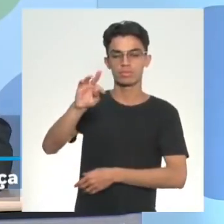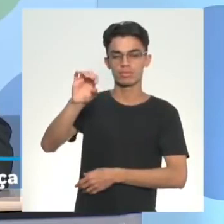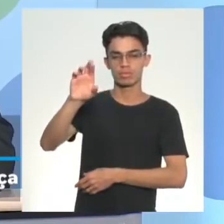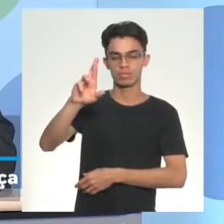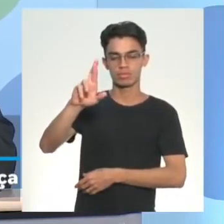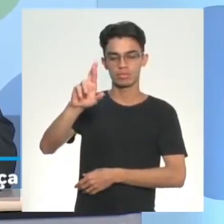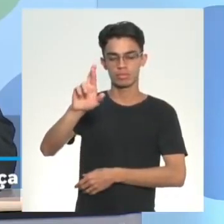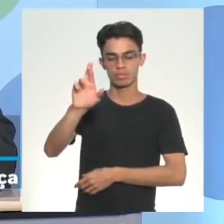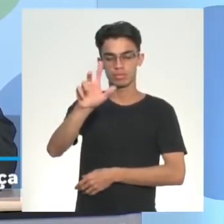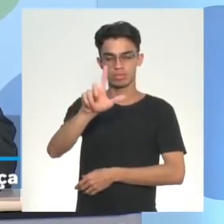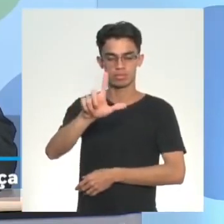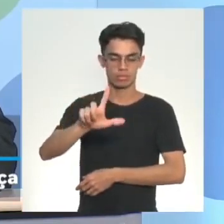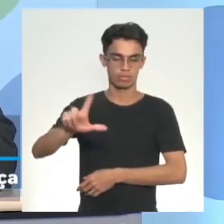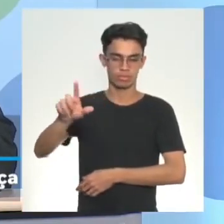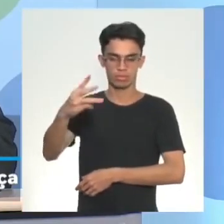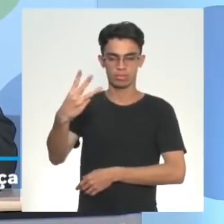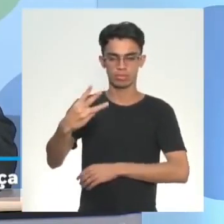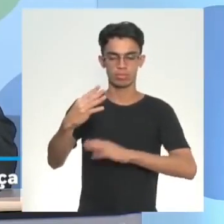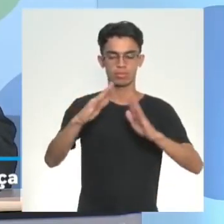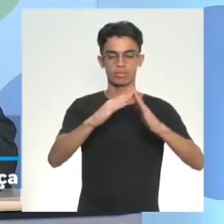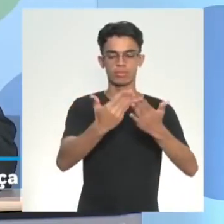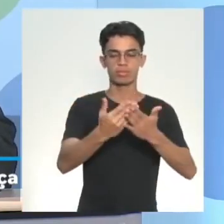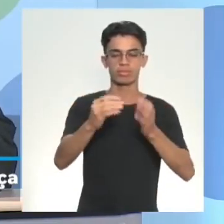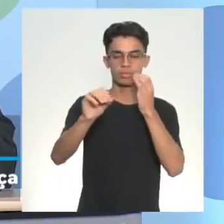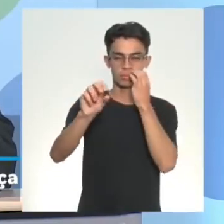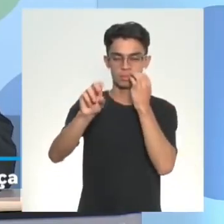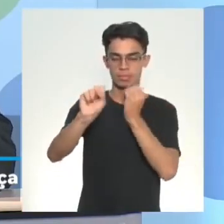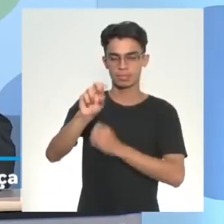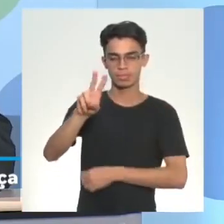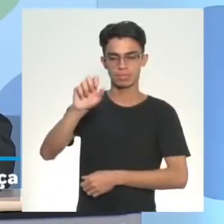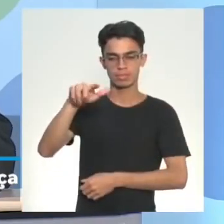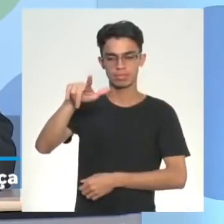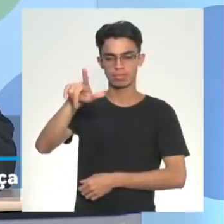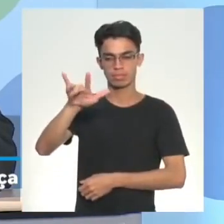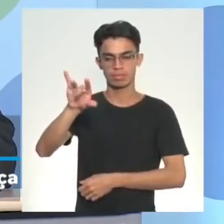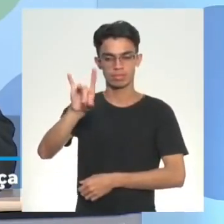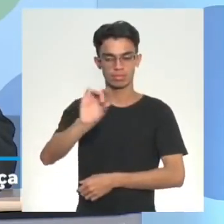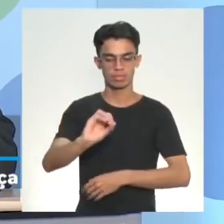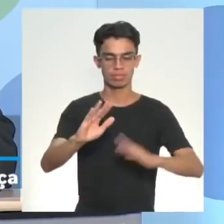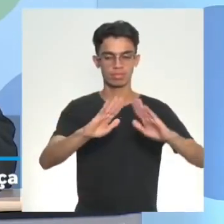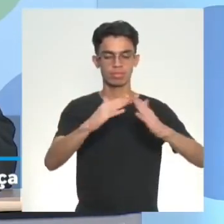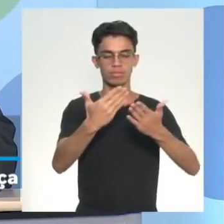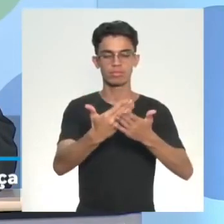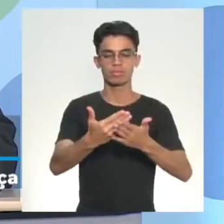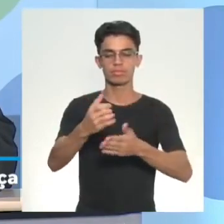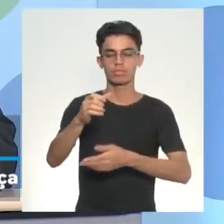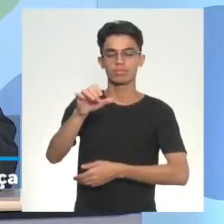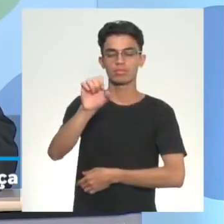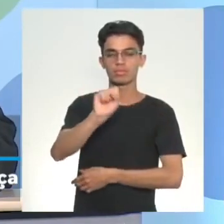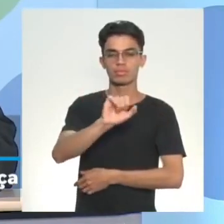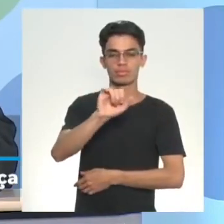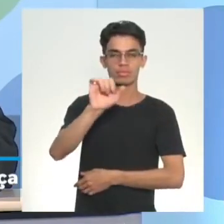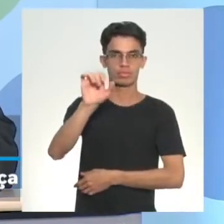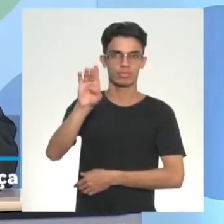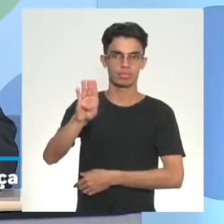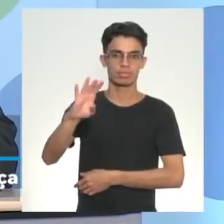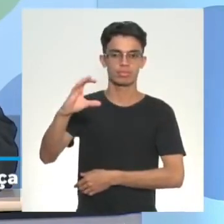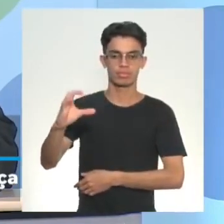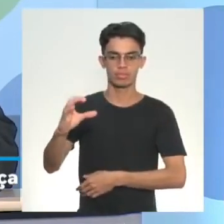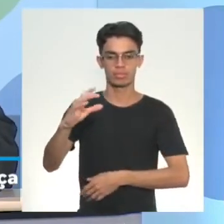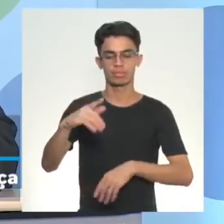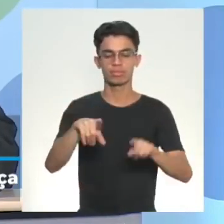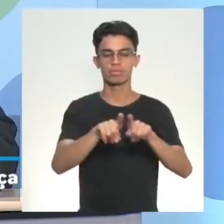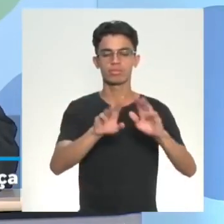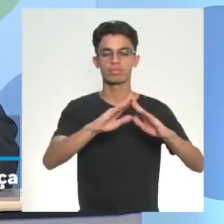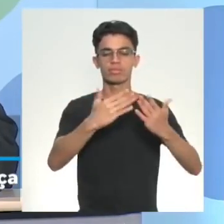pessoal da Leste 3, Escola Oswaldo Gagliardi, pessoal de São Bernardo do Campo da PEI José Gonçalves, pessoal de